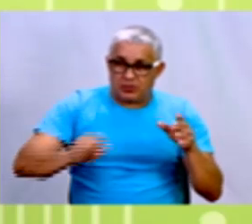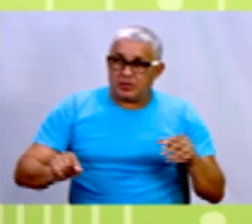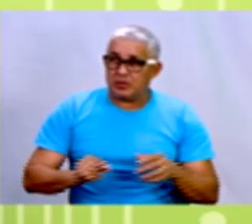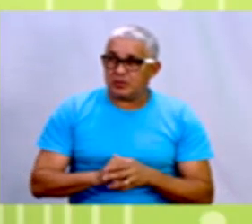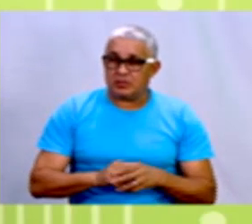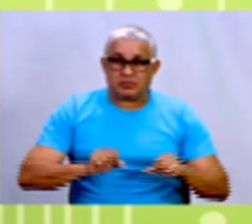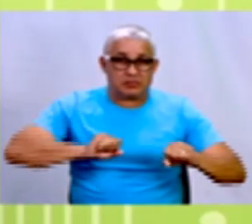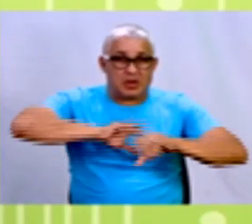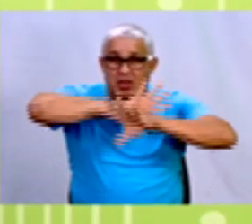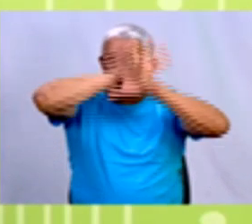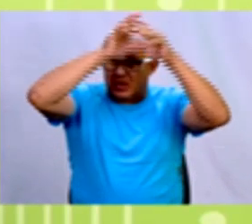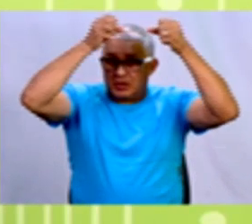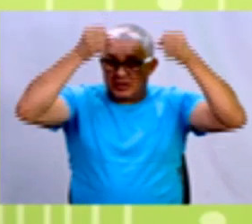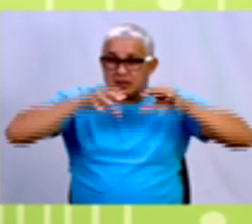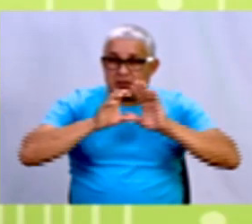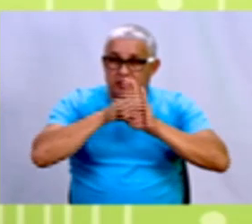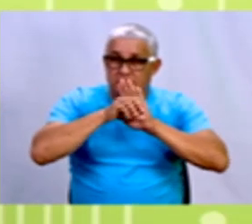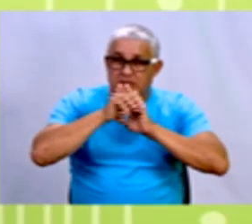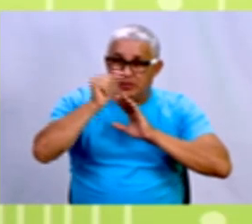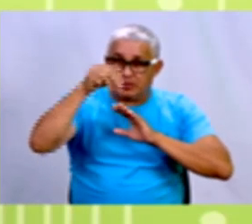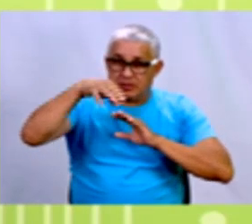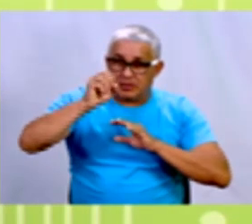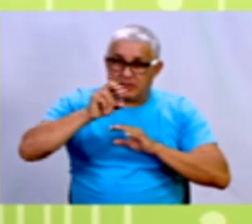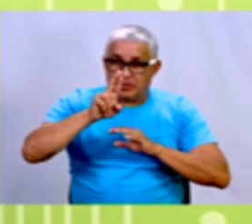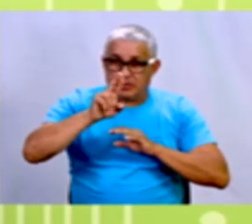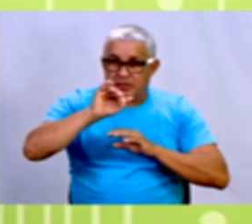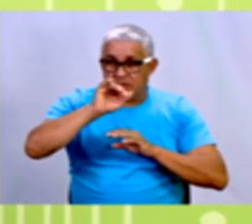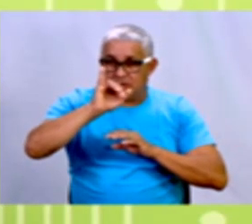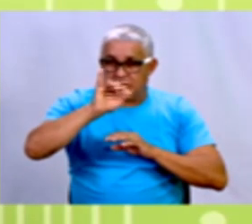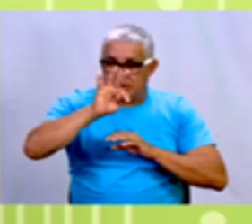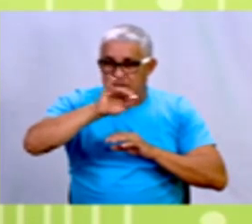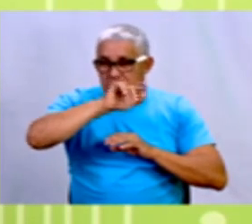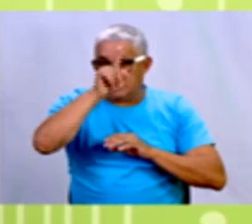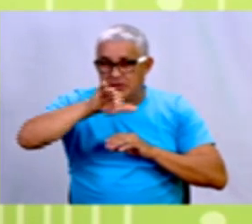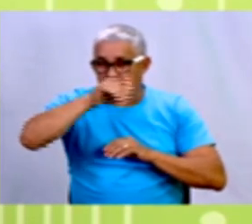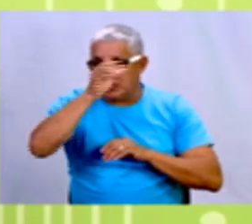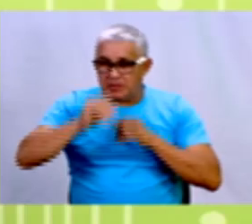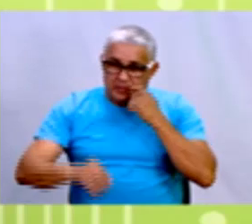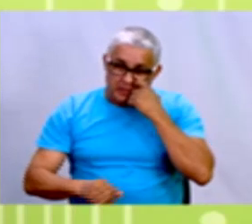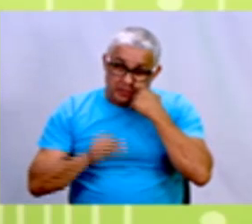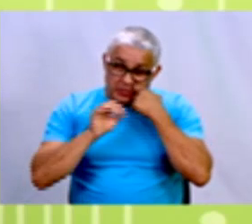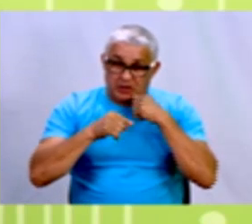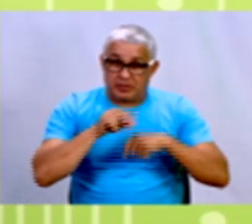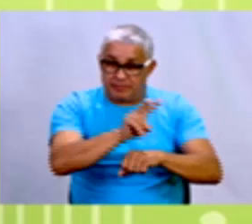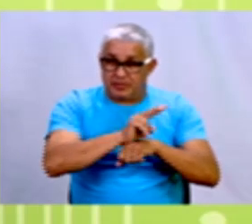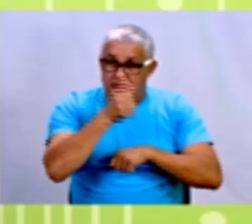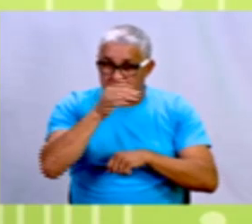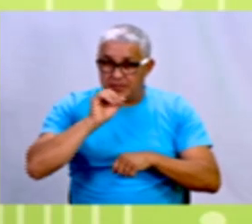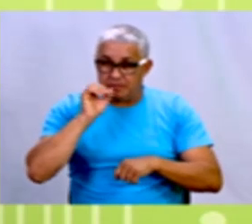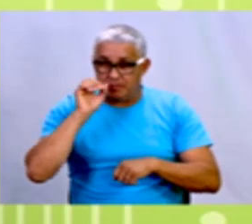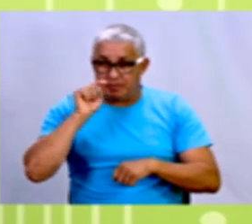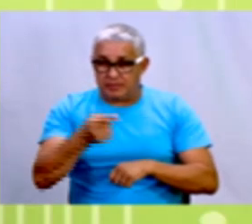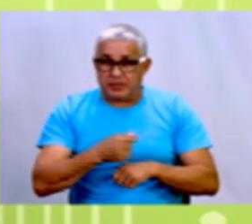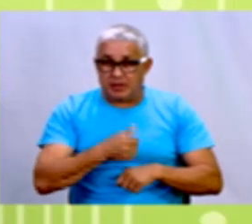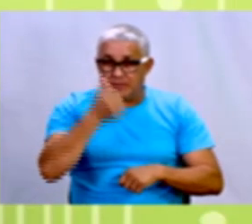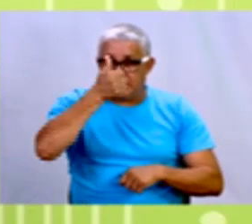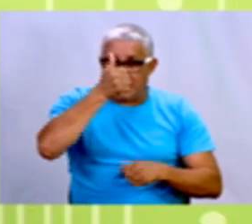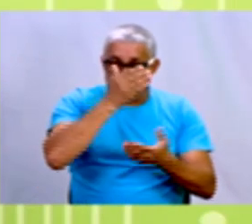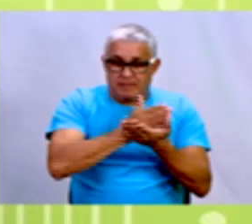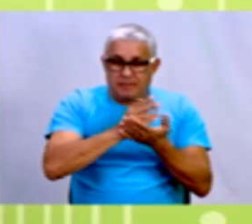para vocês esse conceito de amortização. Ó, se eu emprestei 10 mil e a minha primeira parcela